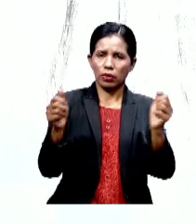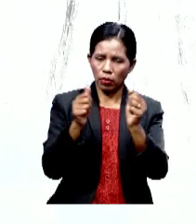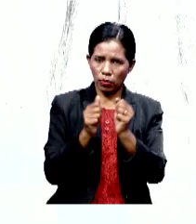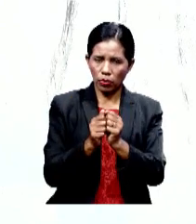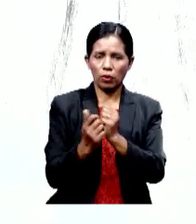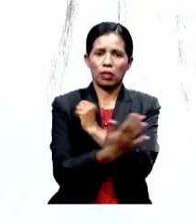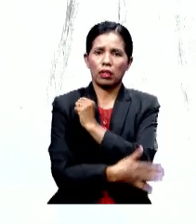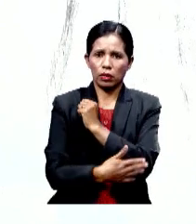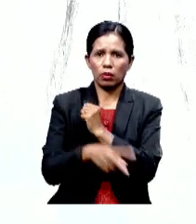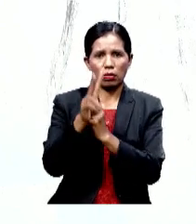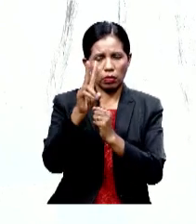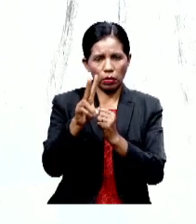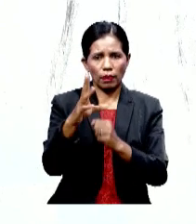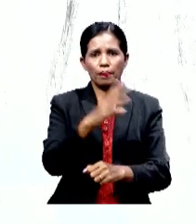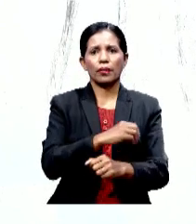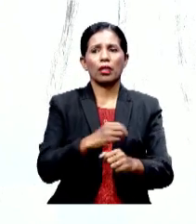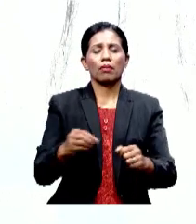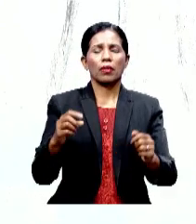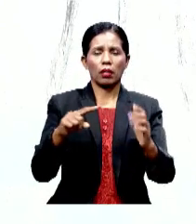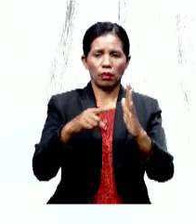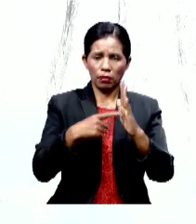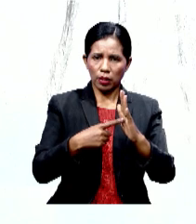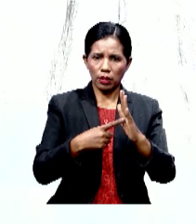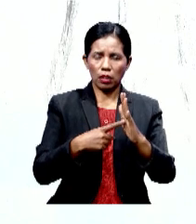bilateral. Conversamos sobre